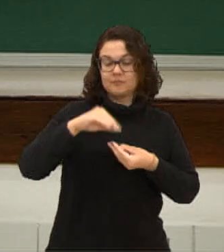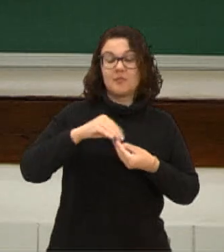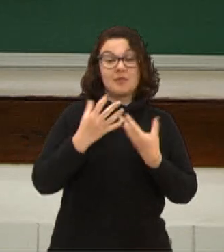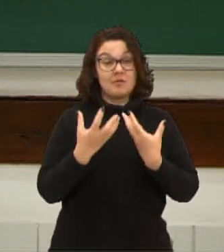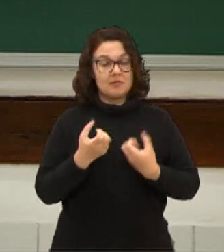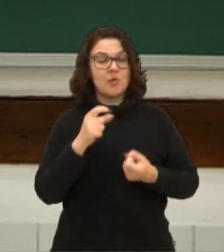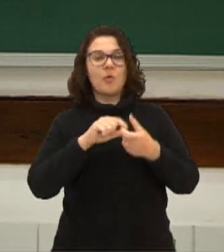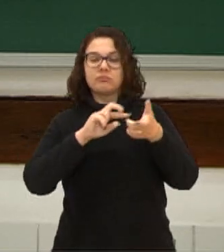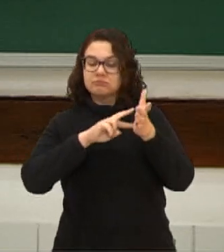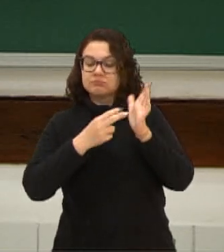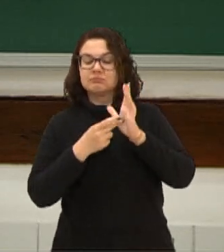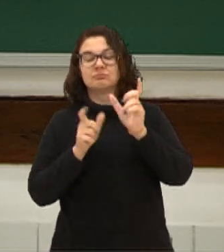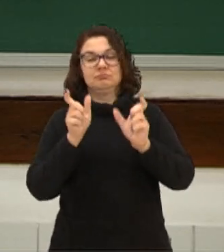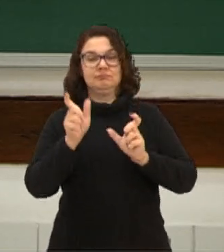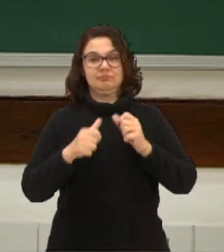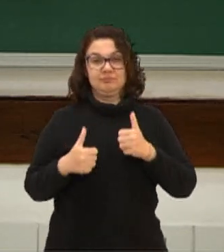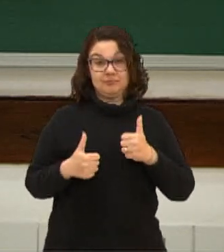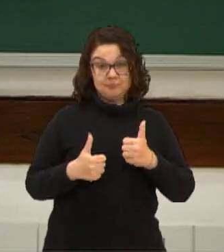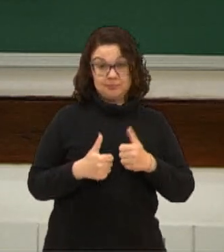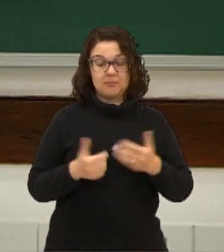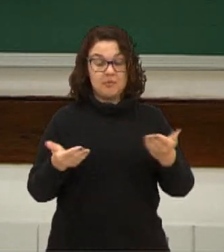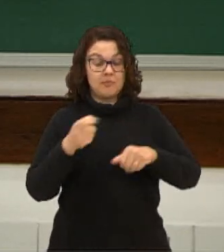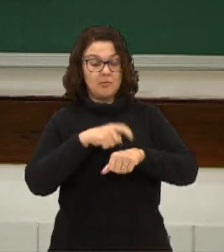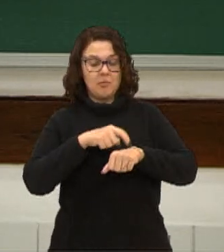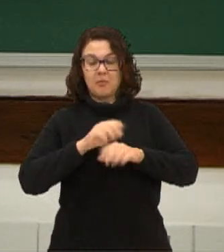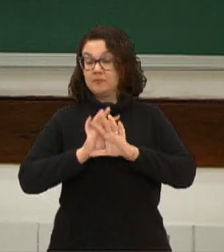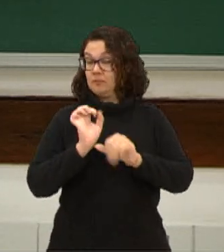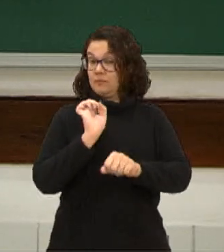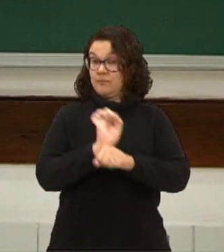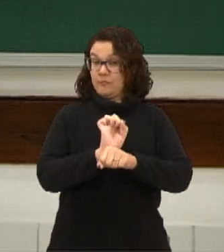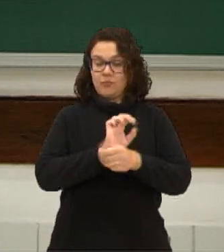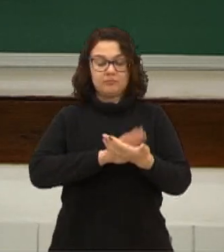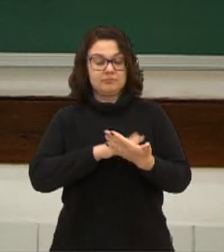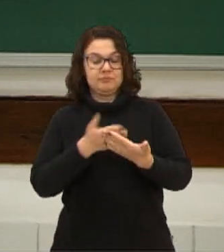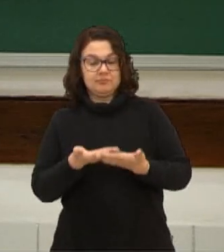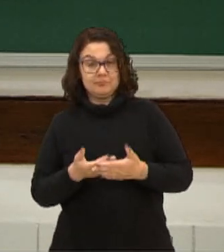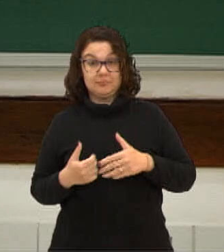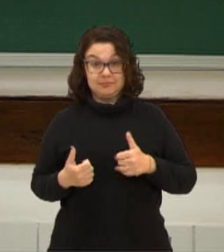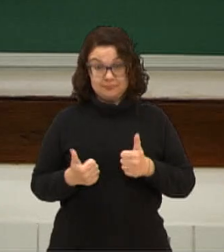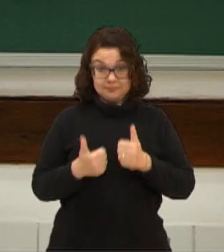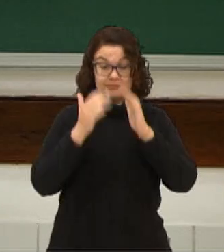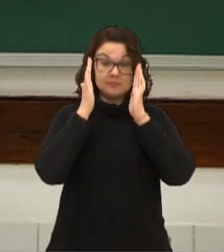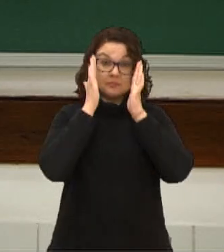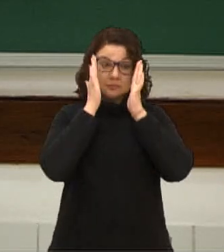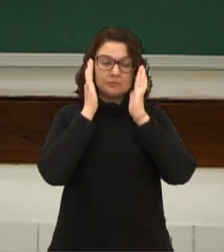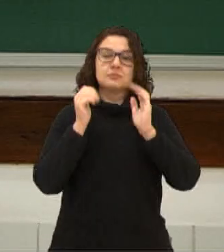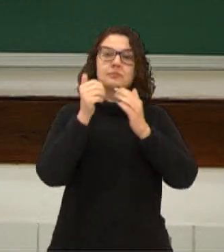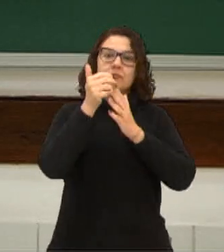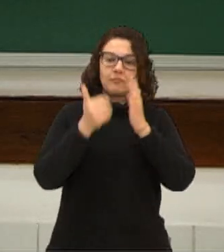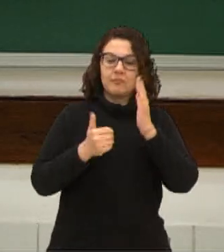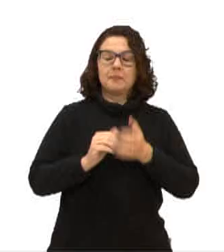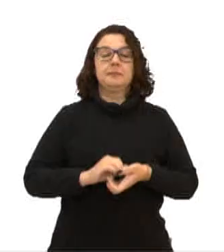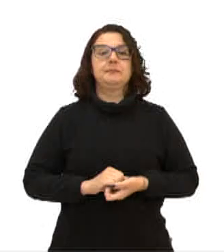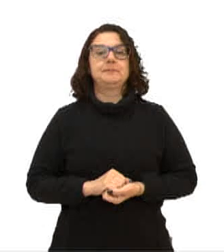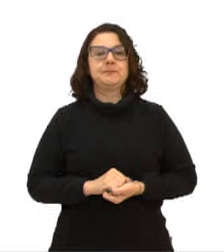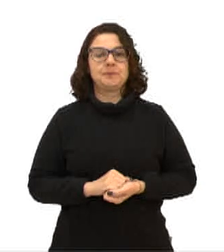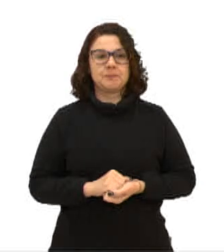entender o sentido dessas palavras, tá? Então, nesse momento, eu não vou interromper para as traduções. Vamos a ler, então?